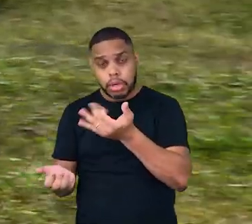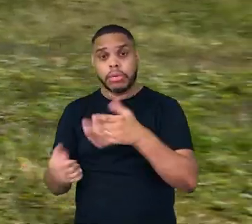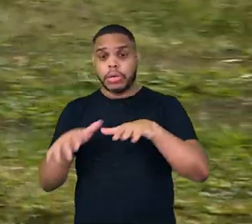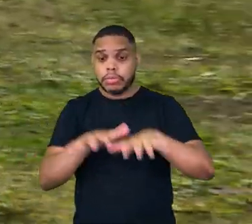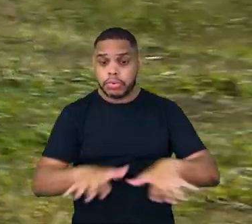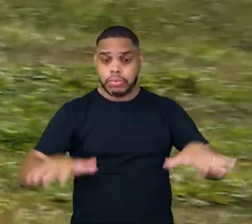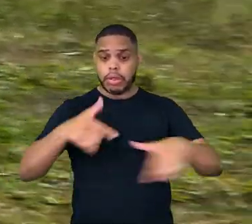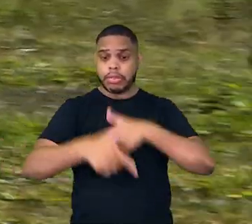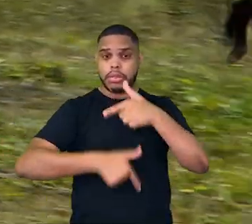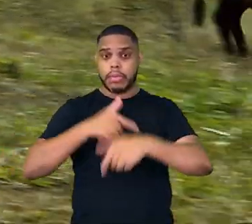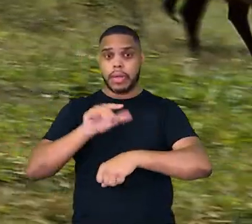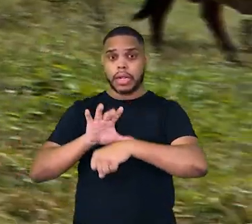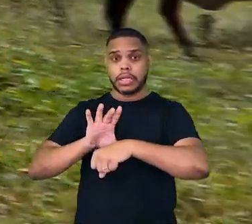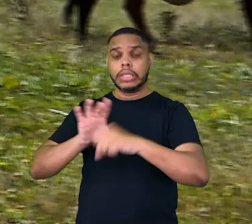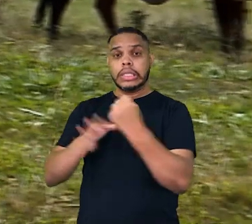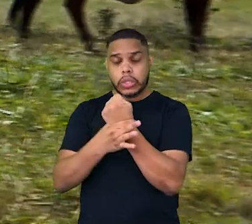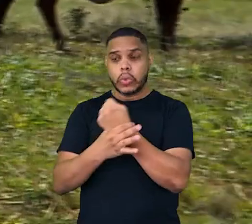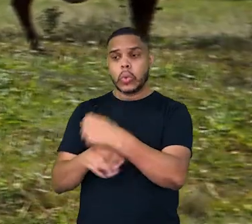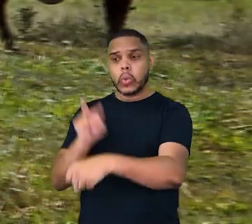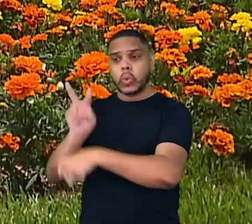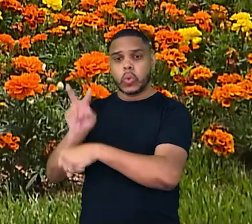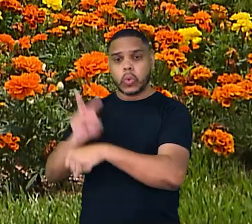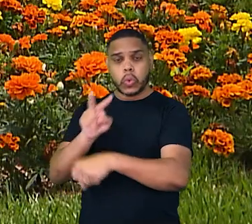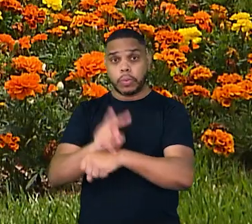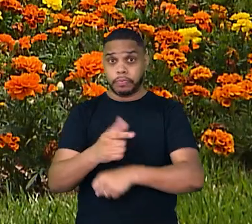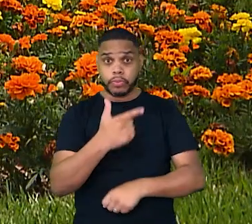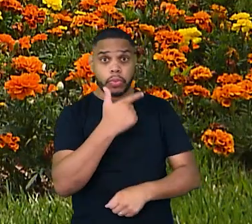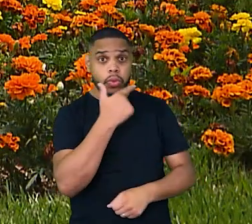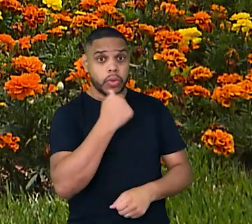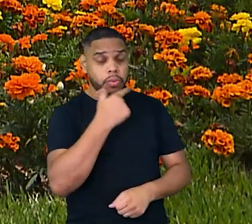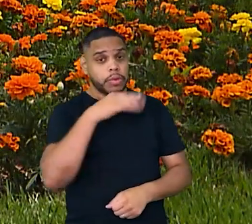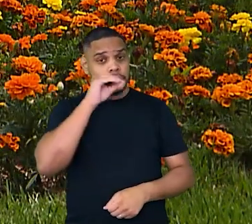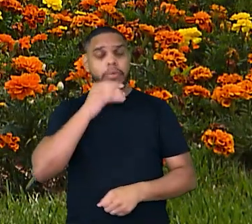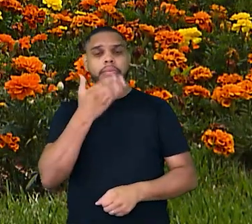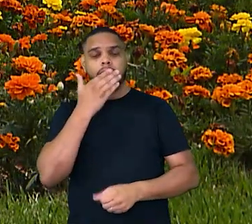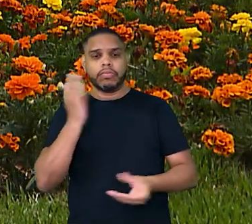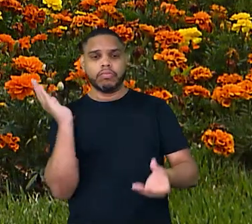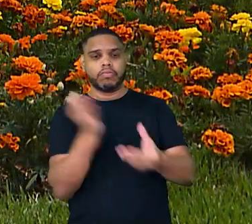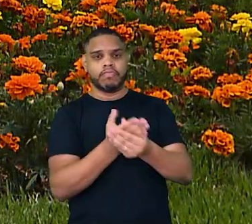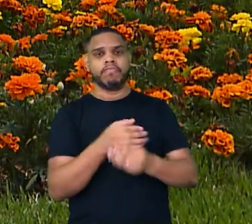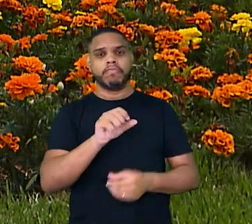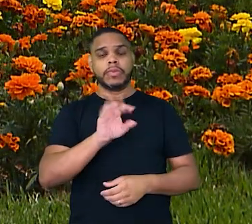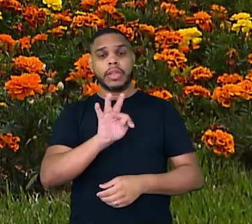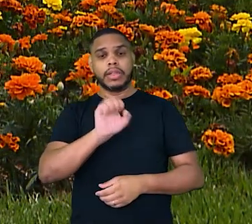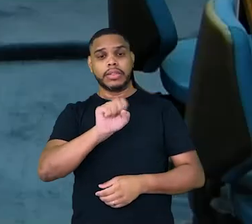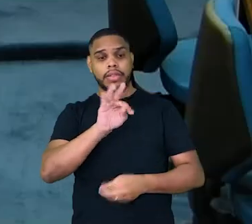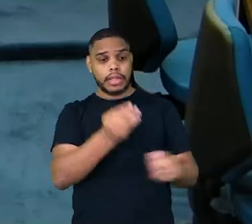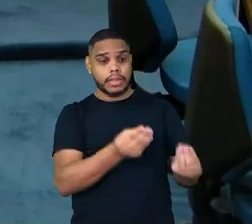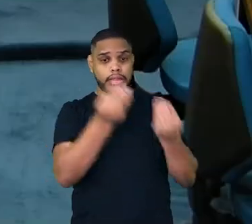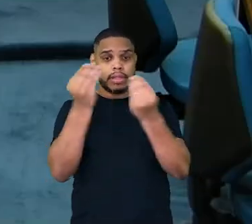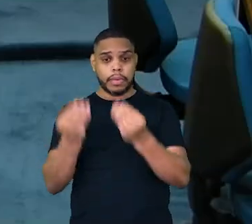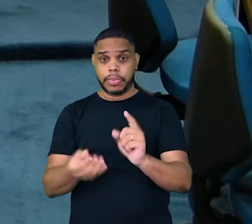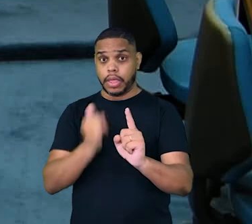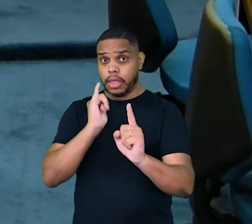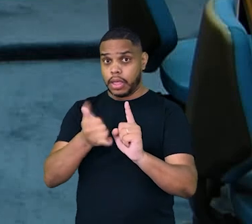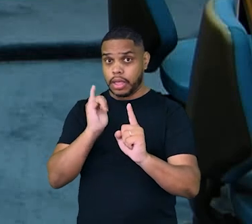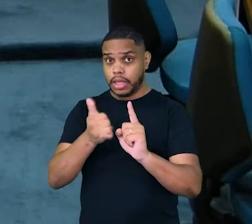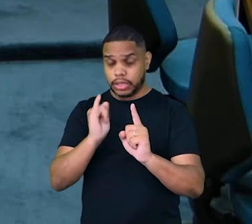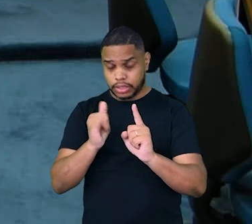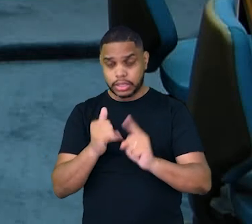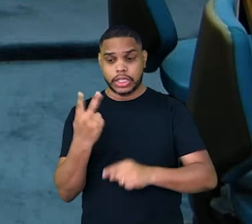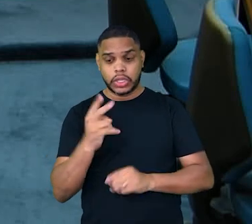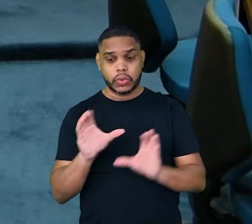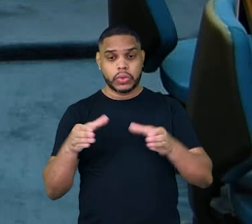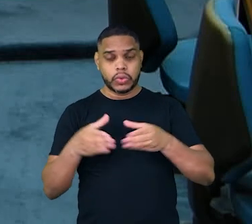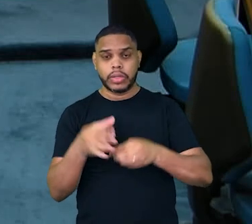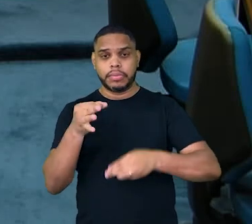meio ambiente de trabalho seguro e sadio. O vaqueiro recorreu ao Tribunal Superior do Trabalho. A relatora do recurso na